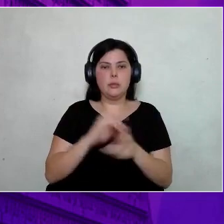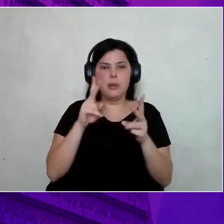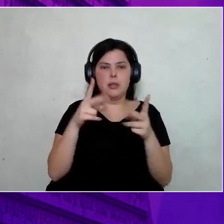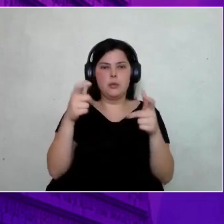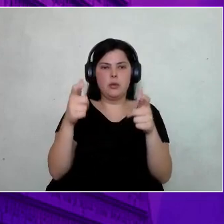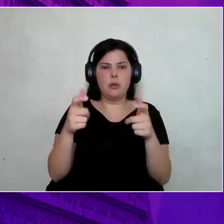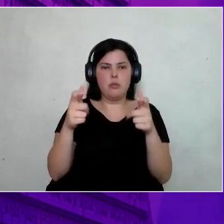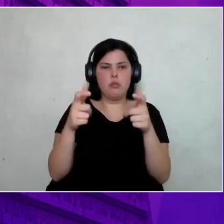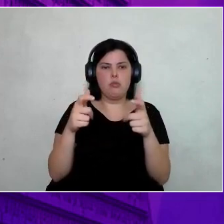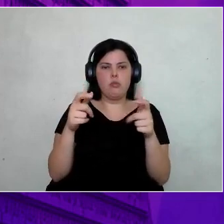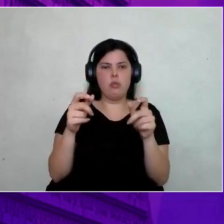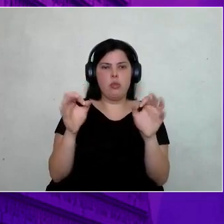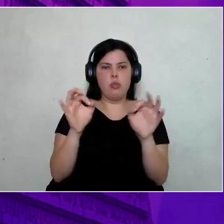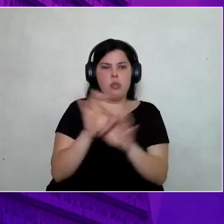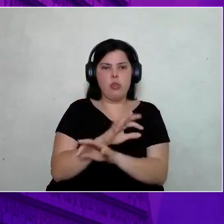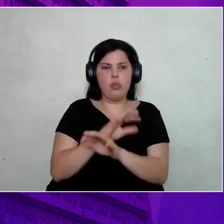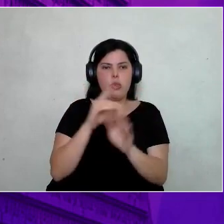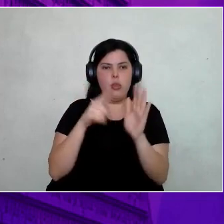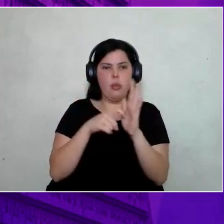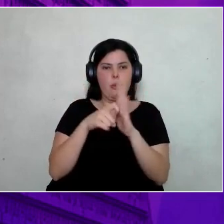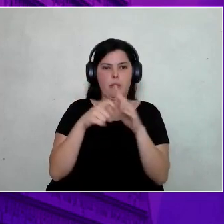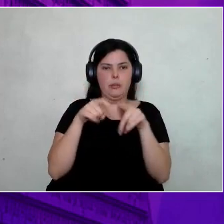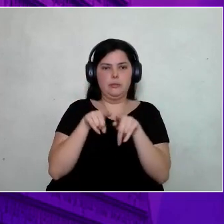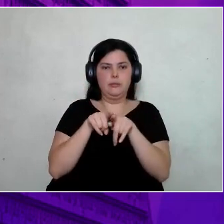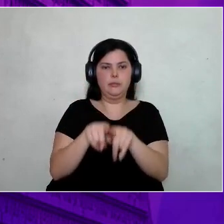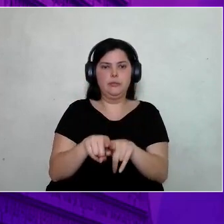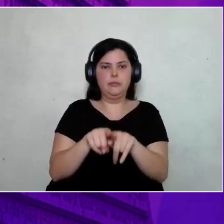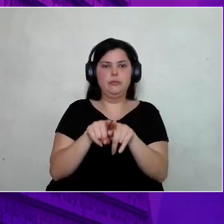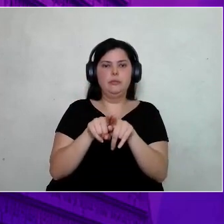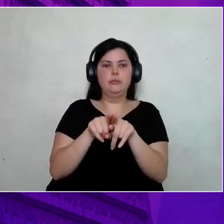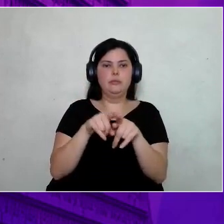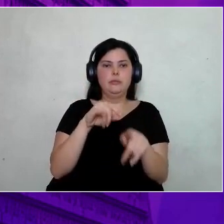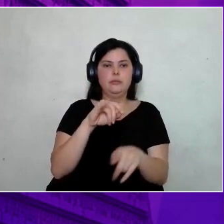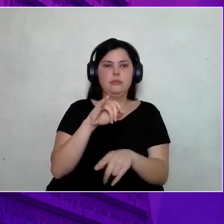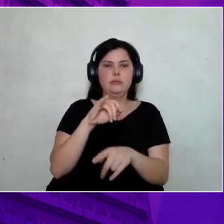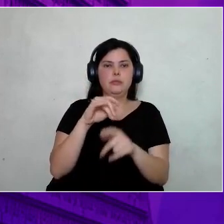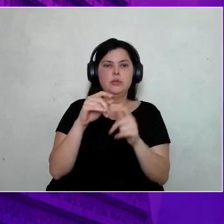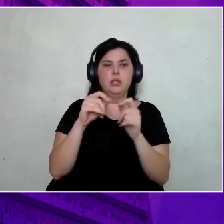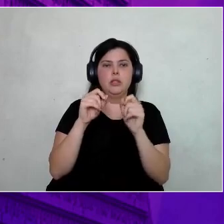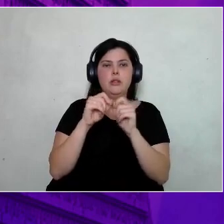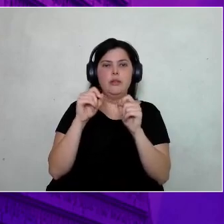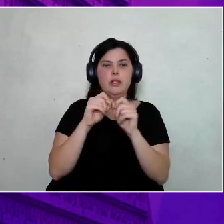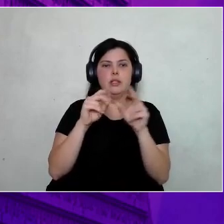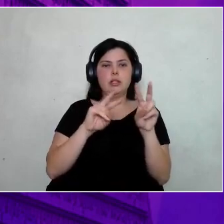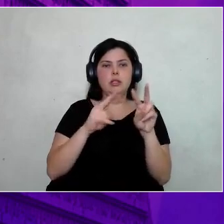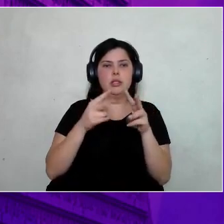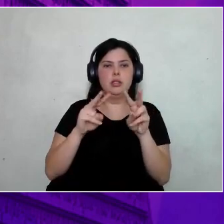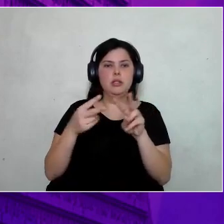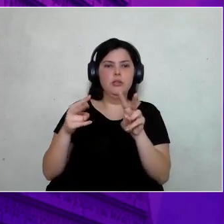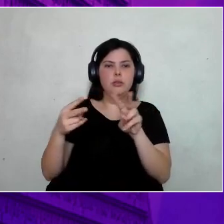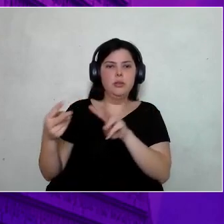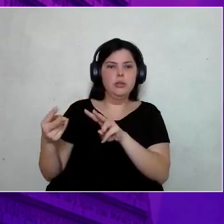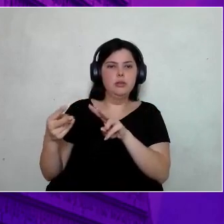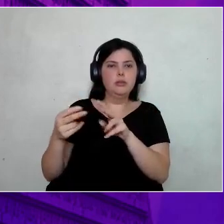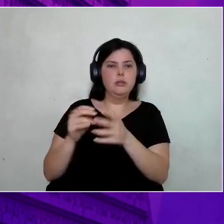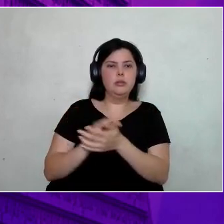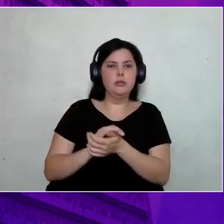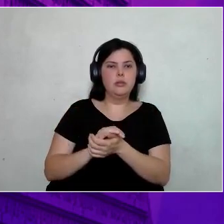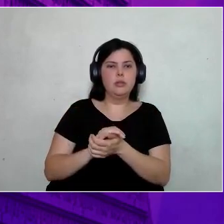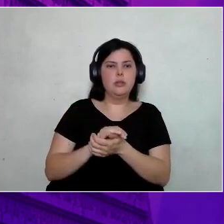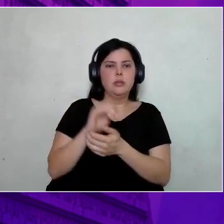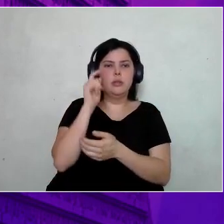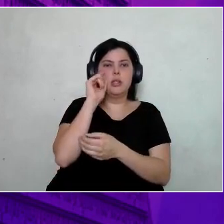Então, ele executa paralelamente esses jobs, onde ele vai fazer diversas transformações para colocar aquele dado